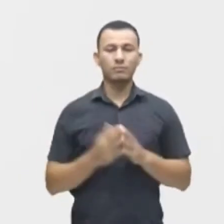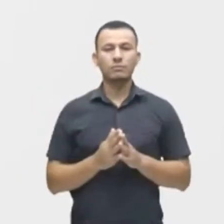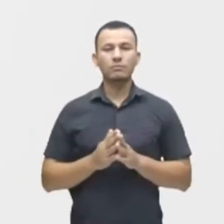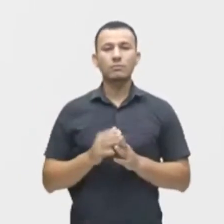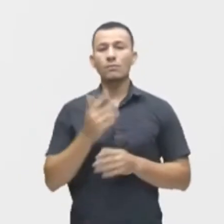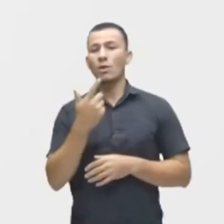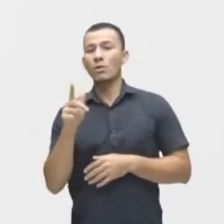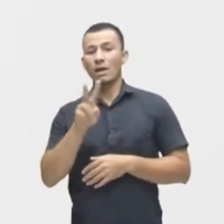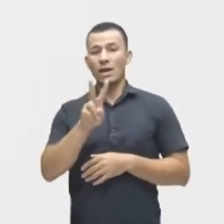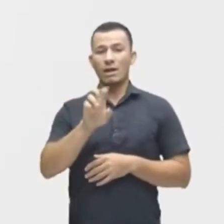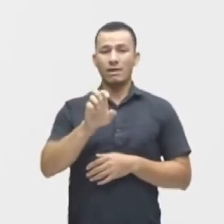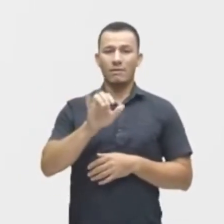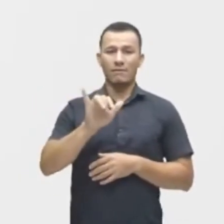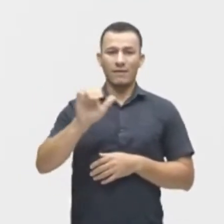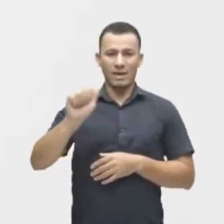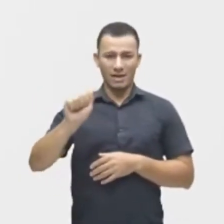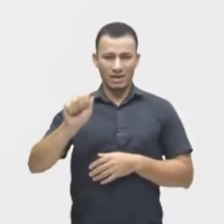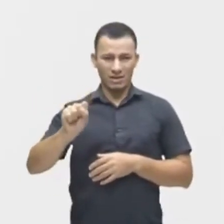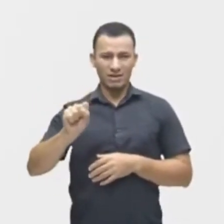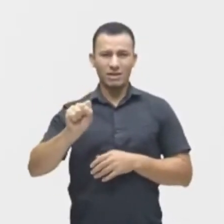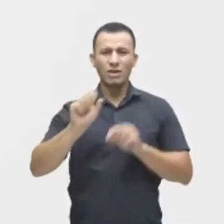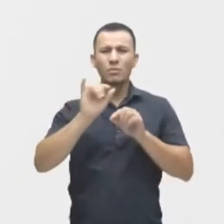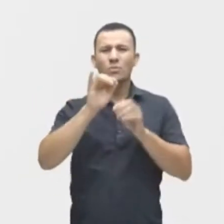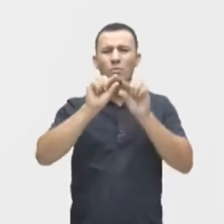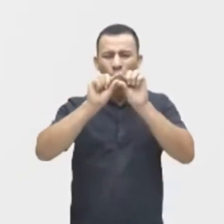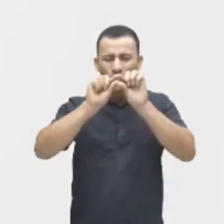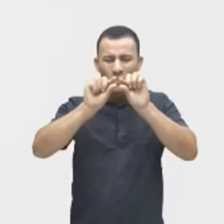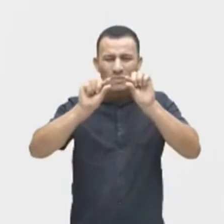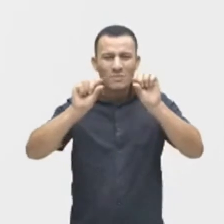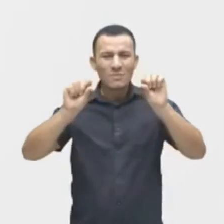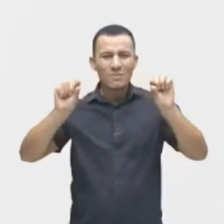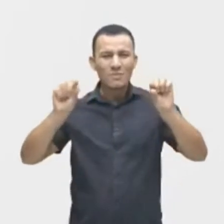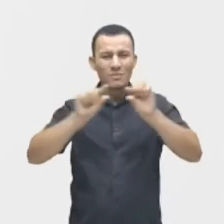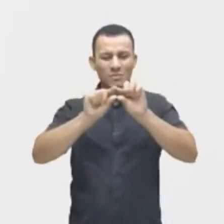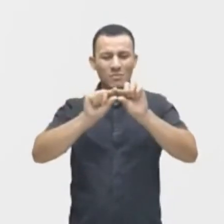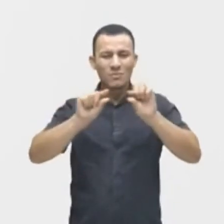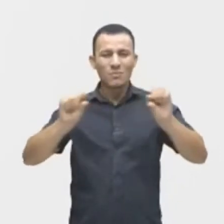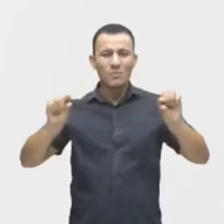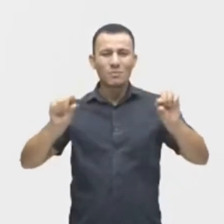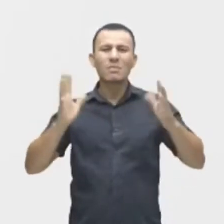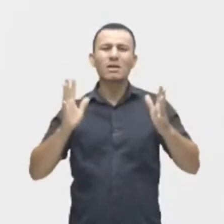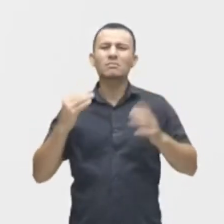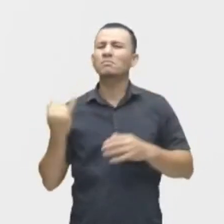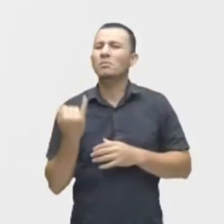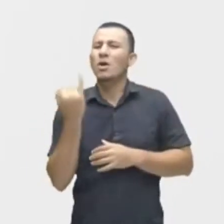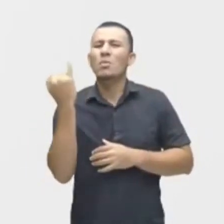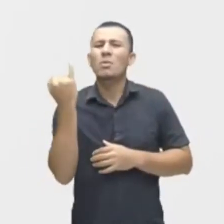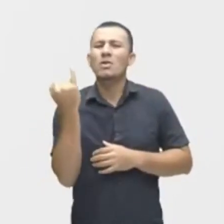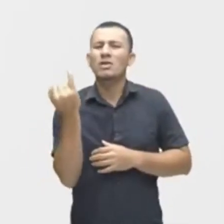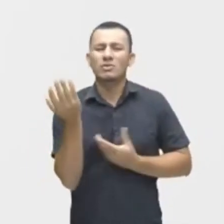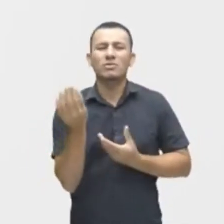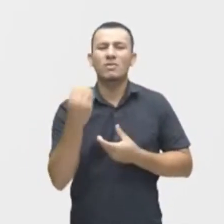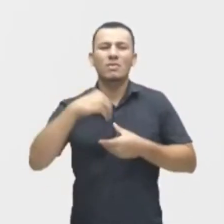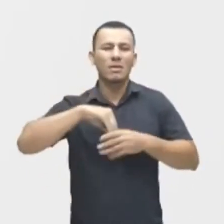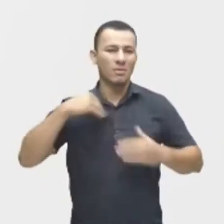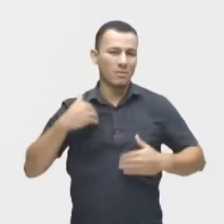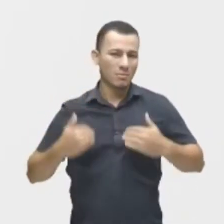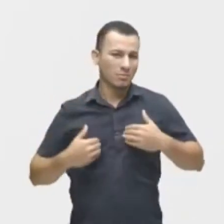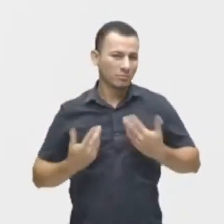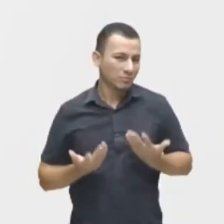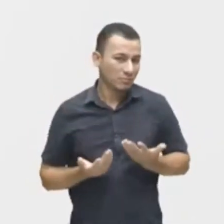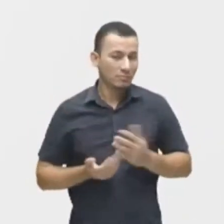veias. Quais são as veias? Qual é a função das veias dentro da nossa circulação do sangue? Elas